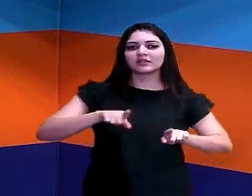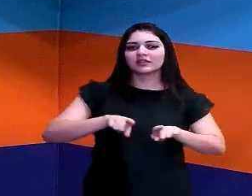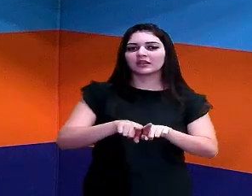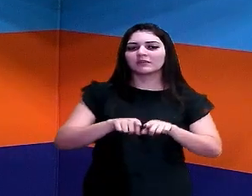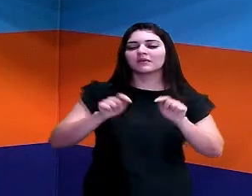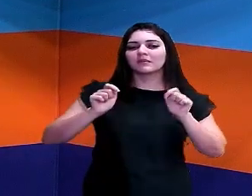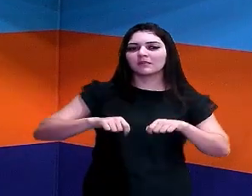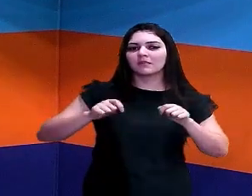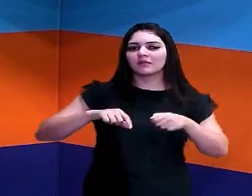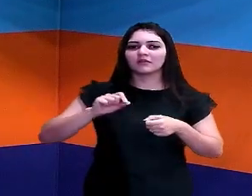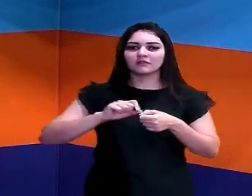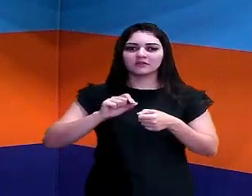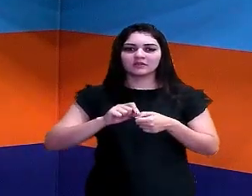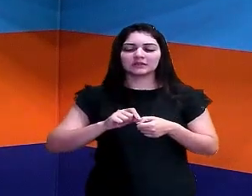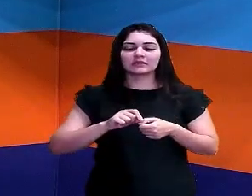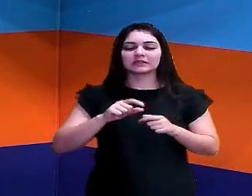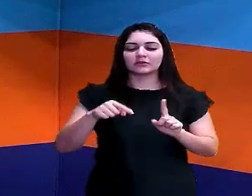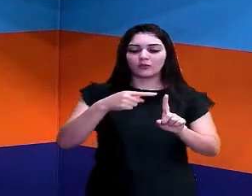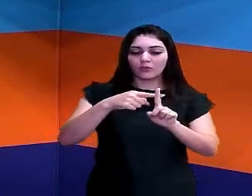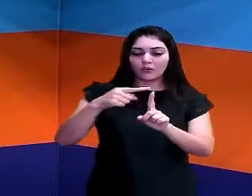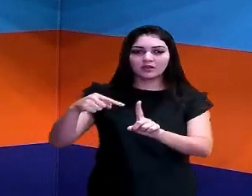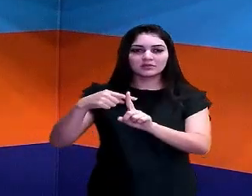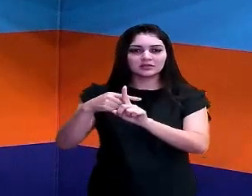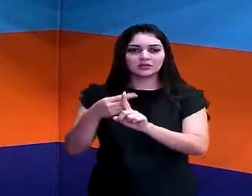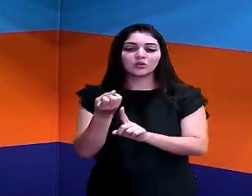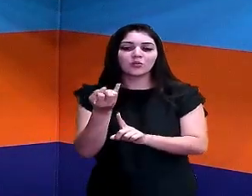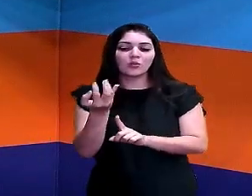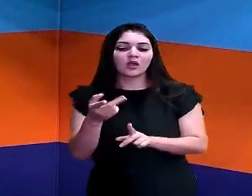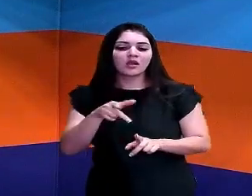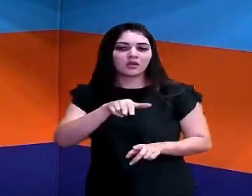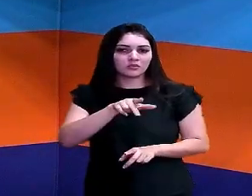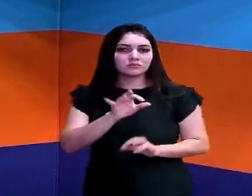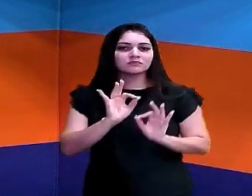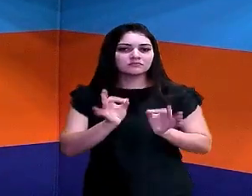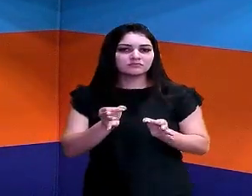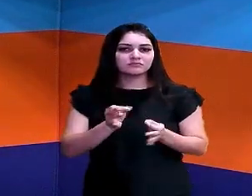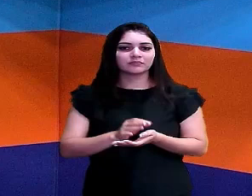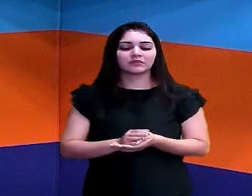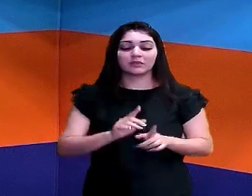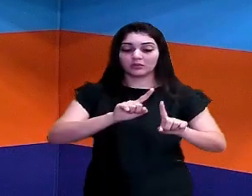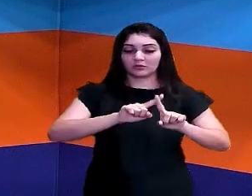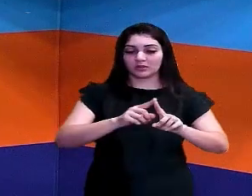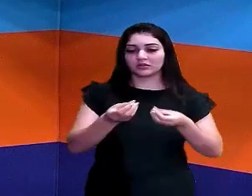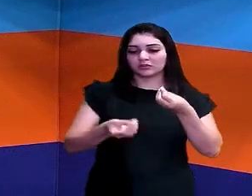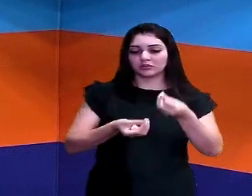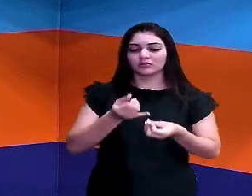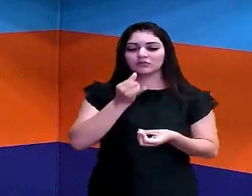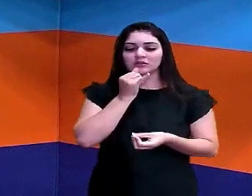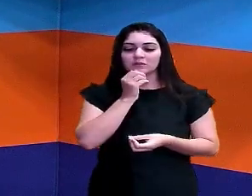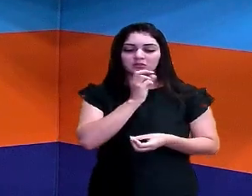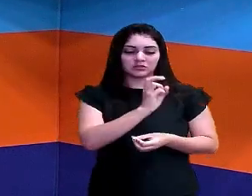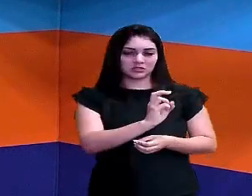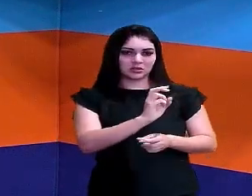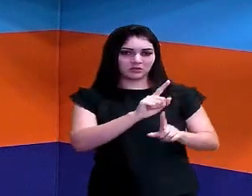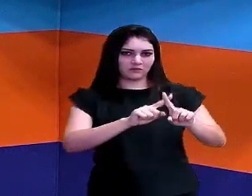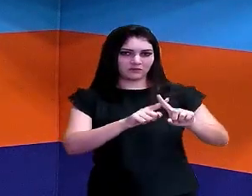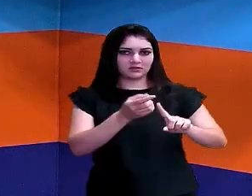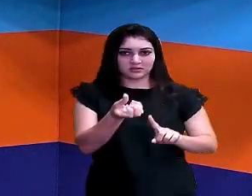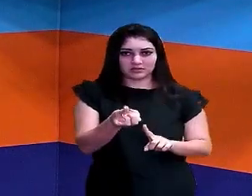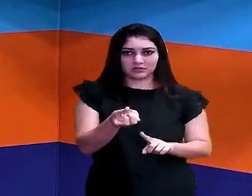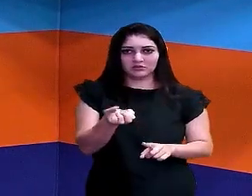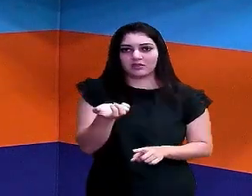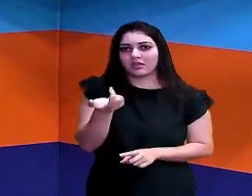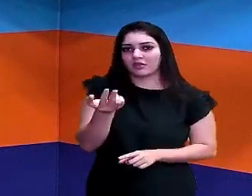feita com a adição de quantidades iguais, tá? Então, na multiplicação, eu vou fazer assim: 5 vezes 6,